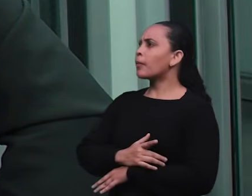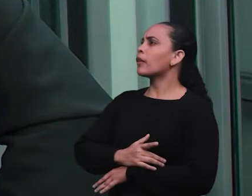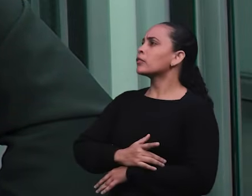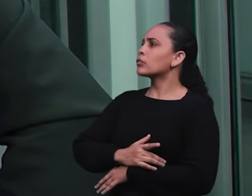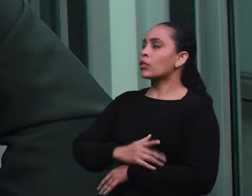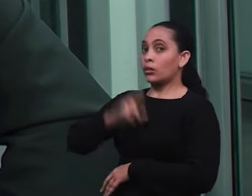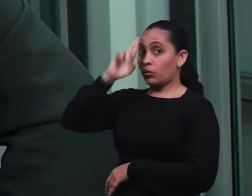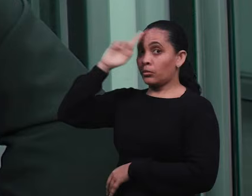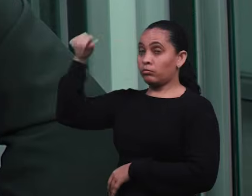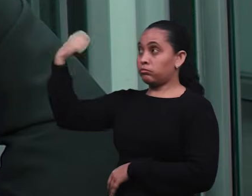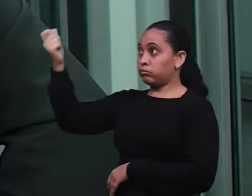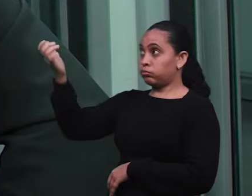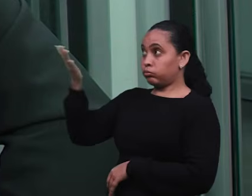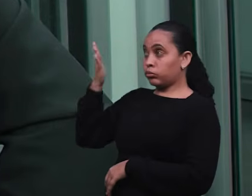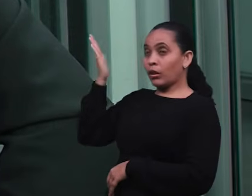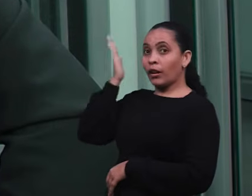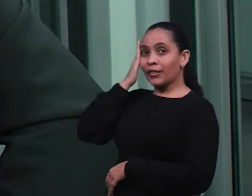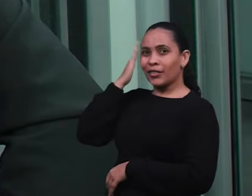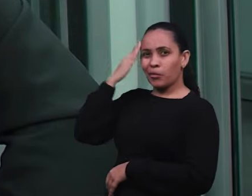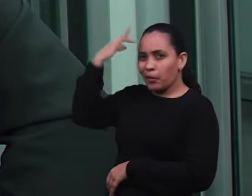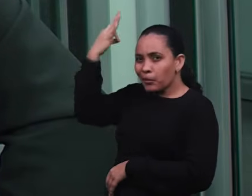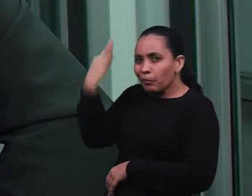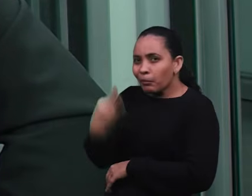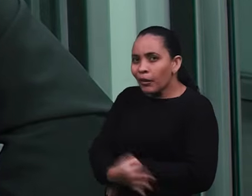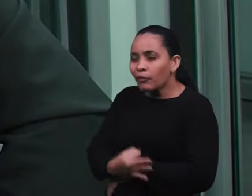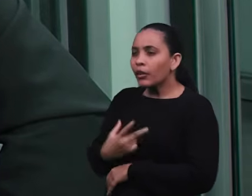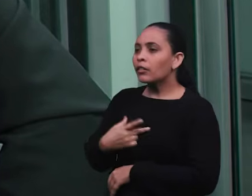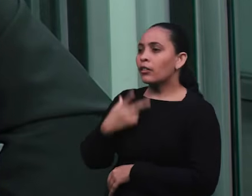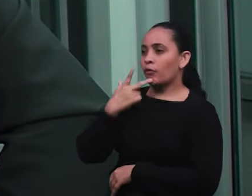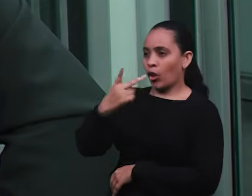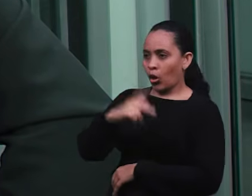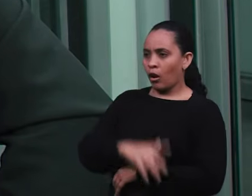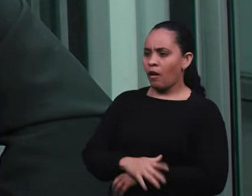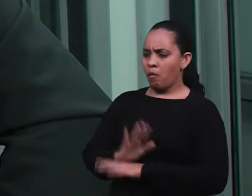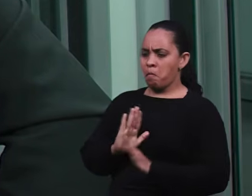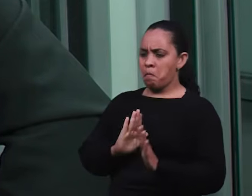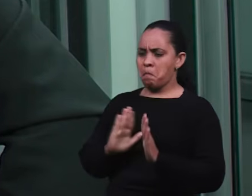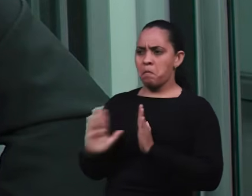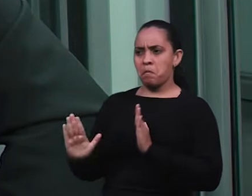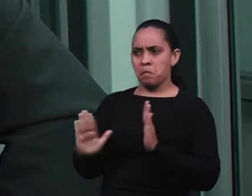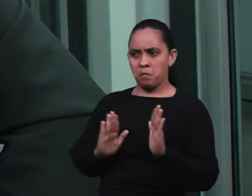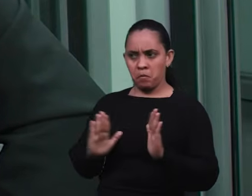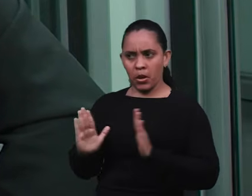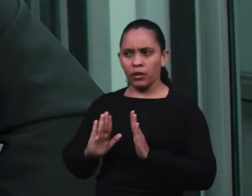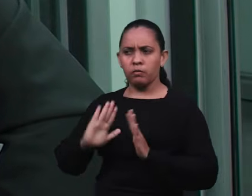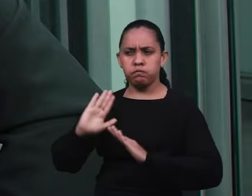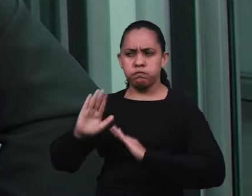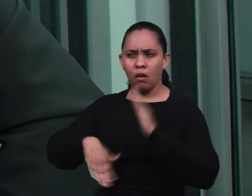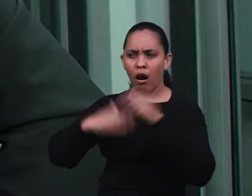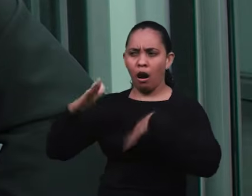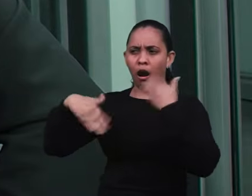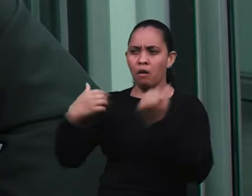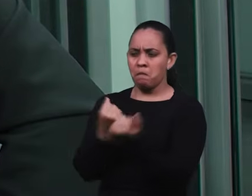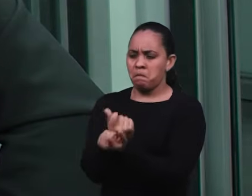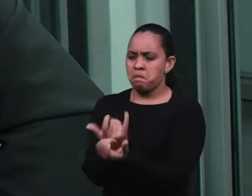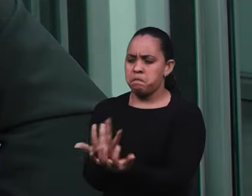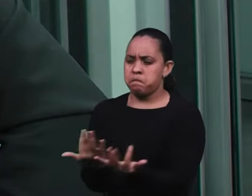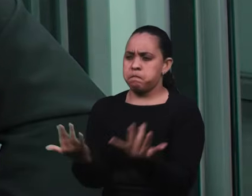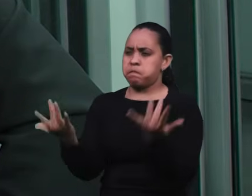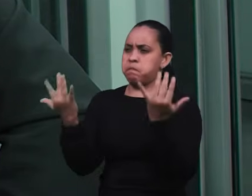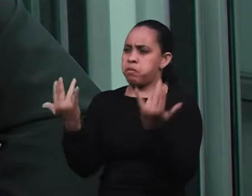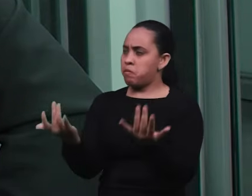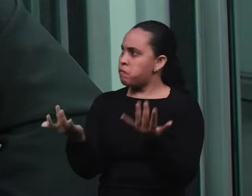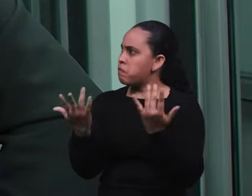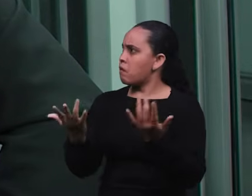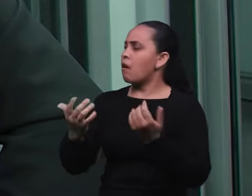deu ele discernimento, falou: olha, faraó, haverá 7 anos de prosperidade, que vai se multiplicar a produção no